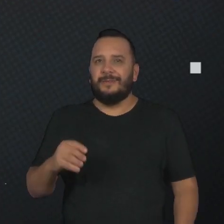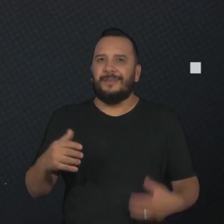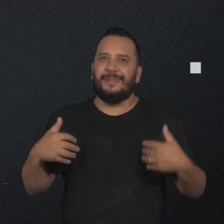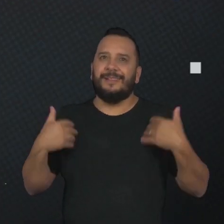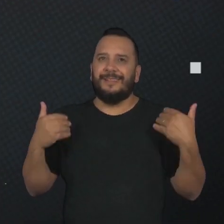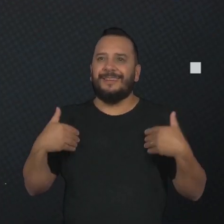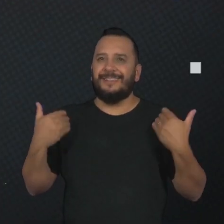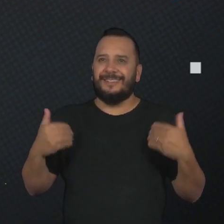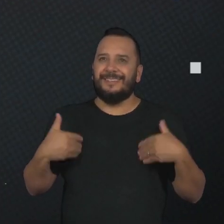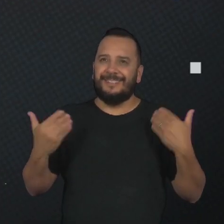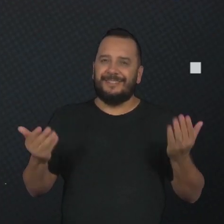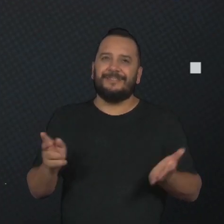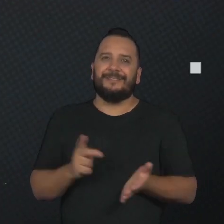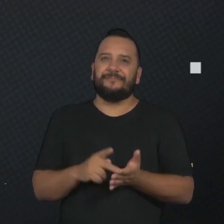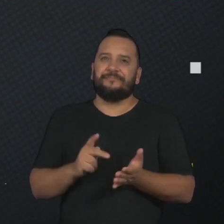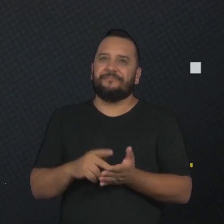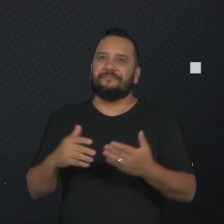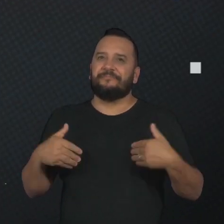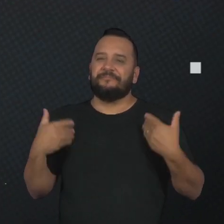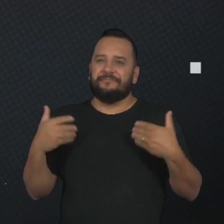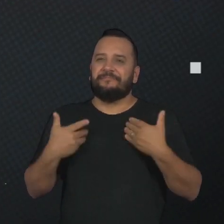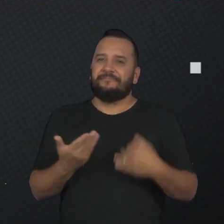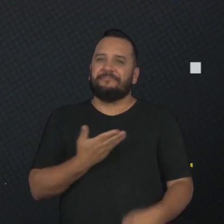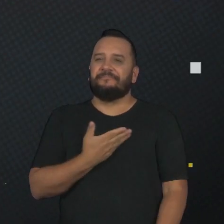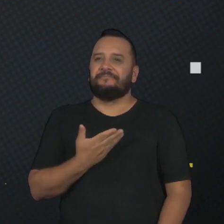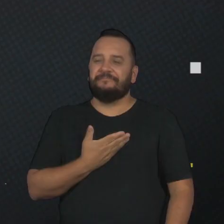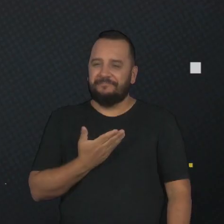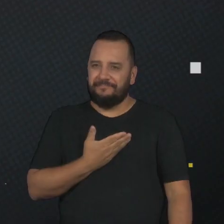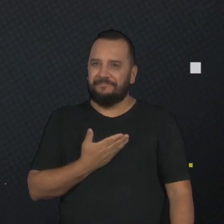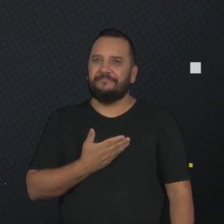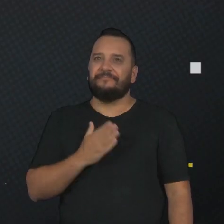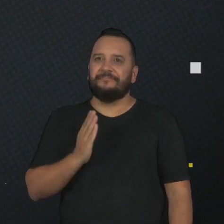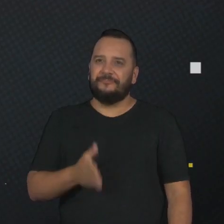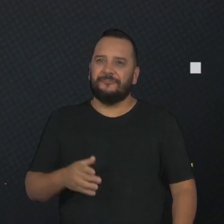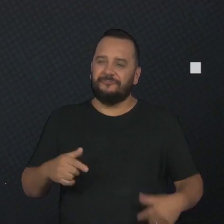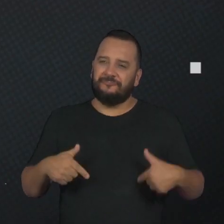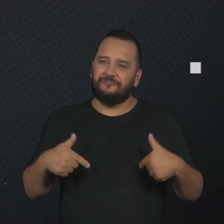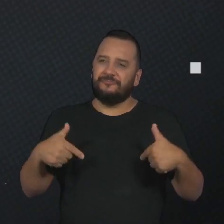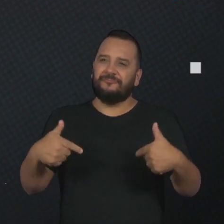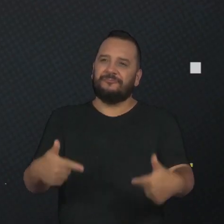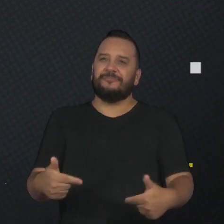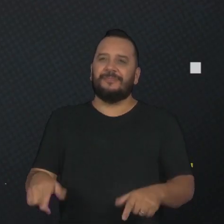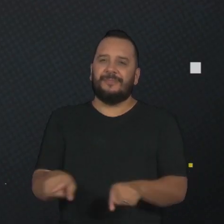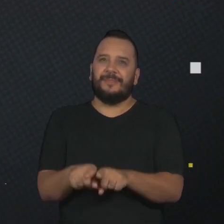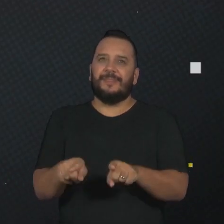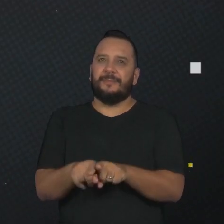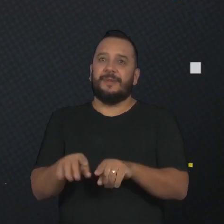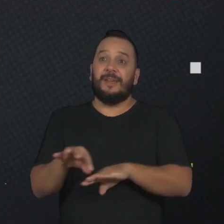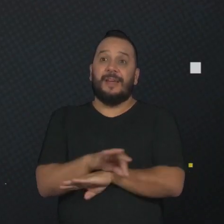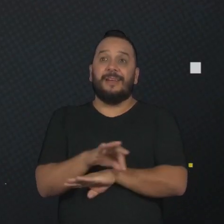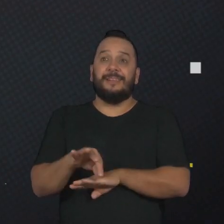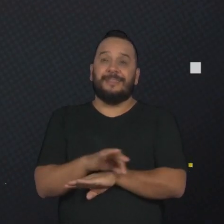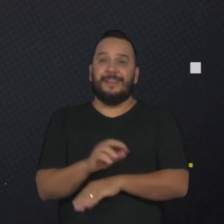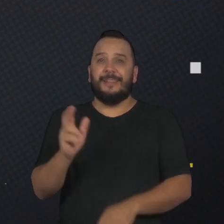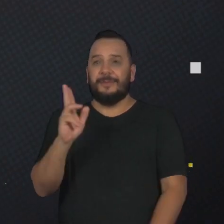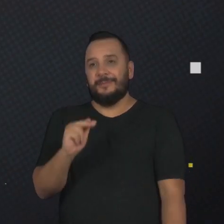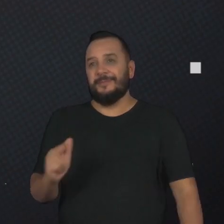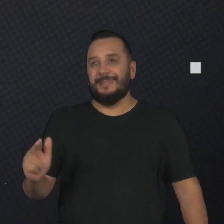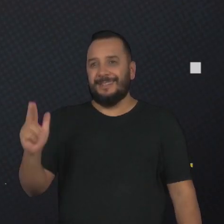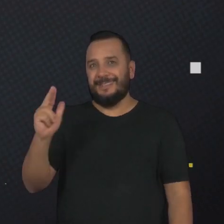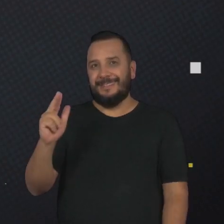alegria, grande amigo, grande guerreiro e, sobretudo, um arquiteto que pinta